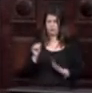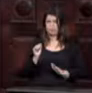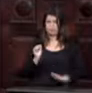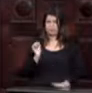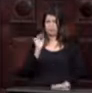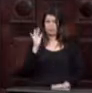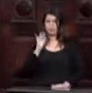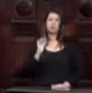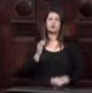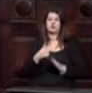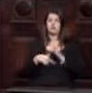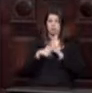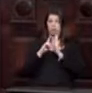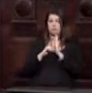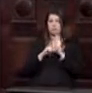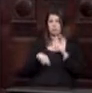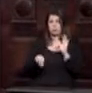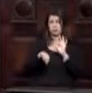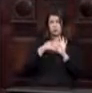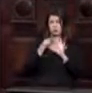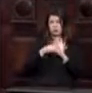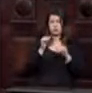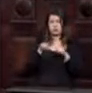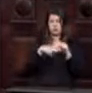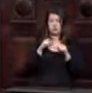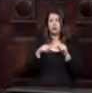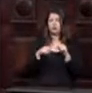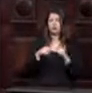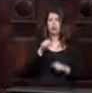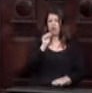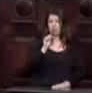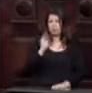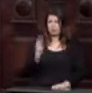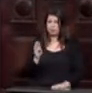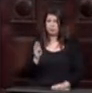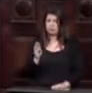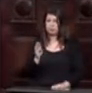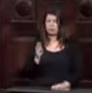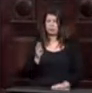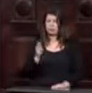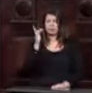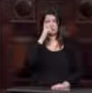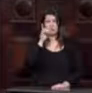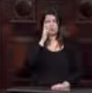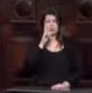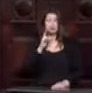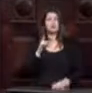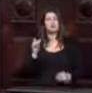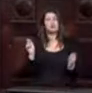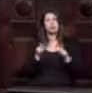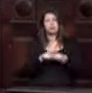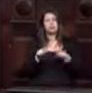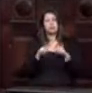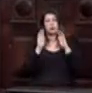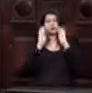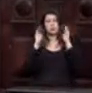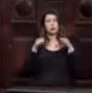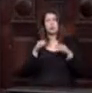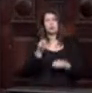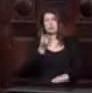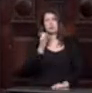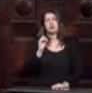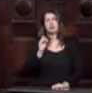exercício imediatamente anterior, corrigido na forma das alíneas A e B deste inciso, considerando-se sempre a